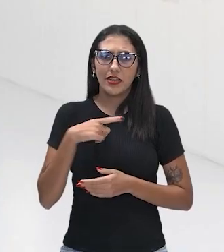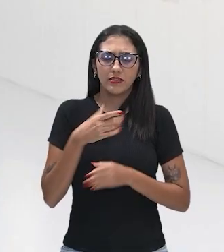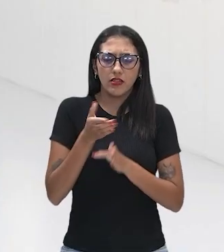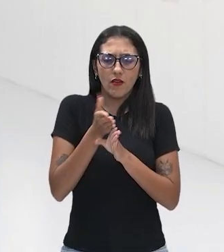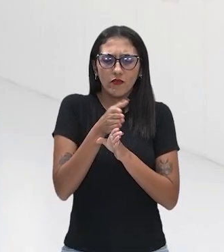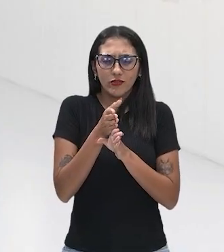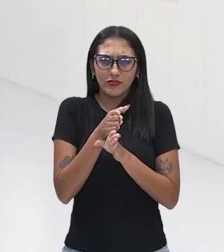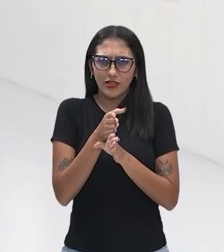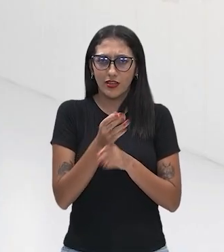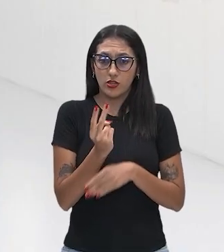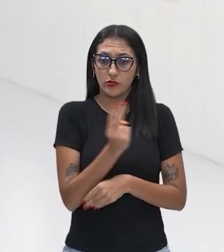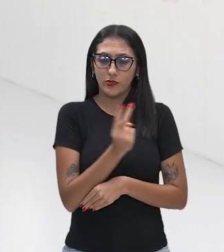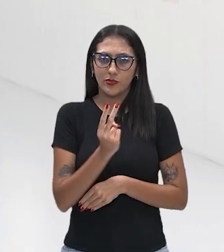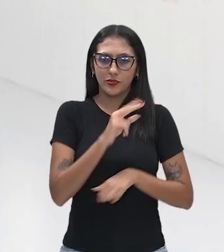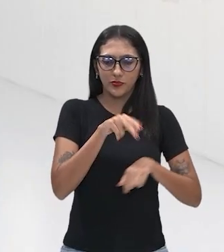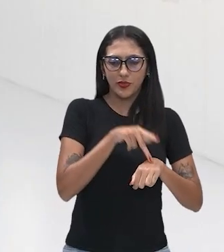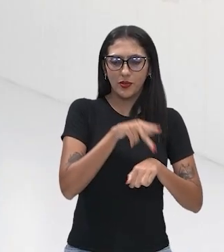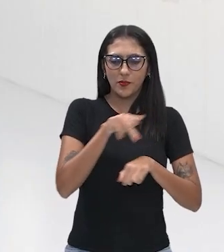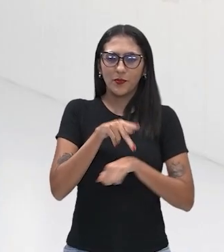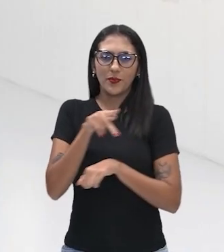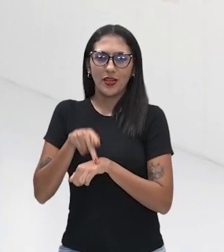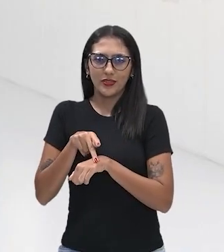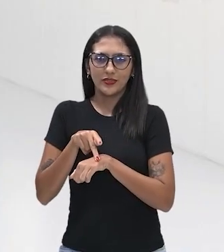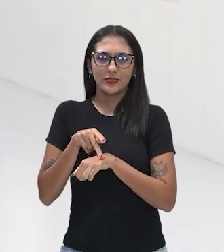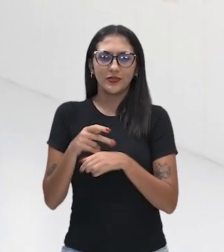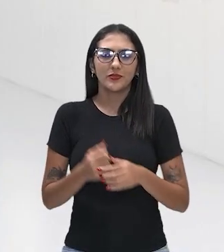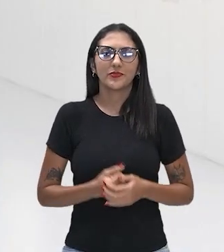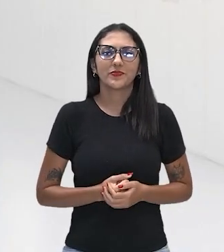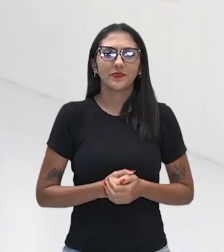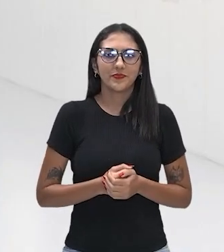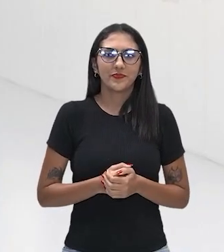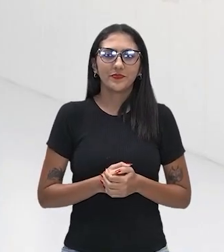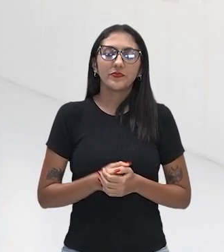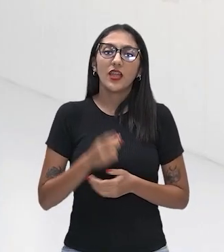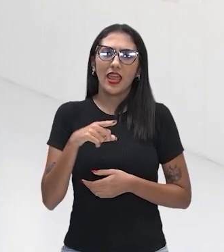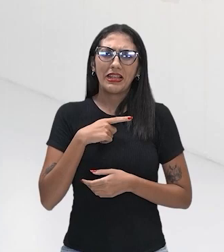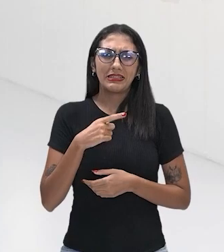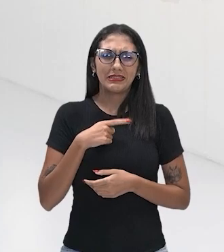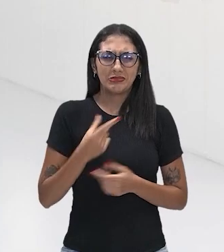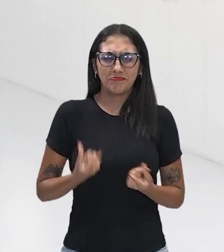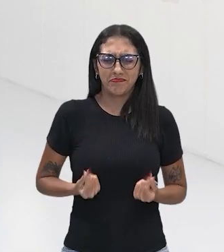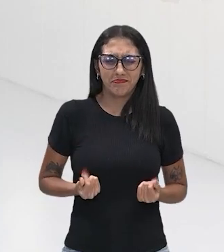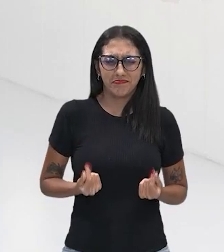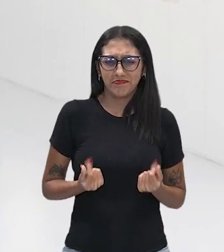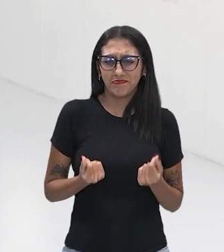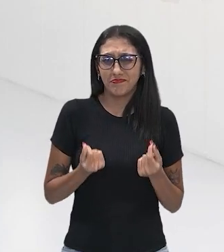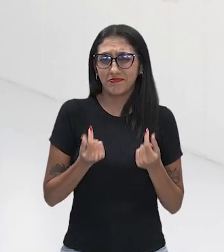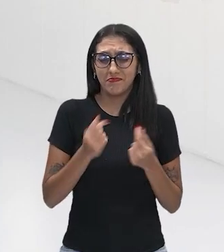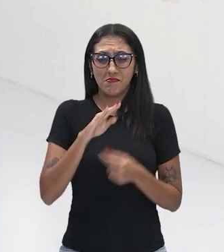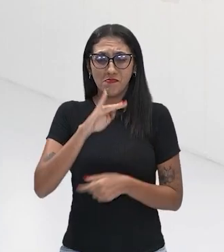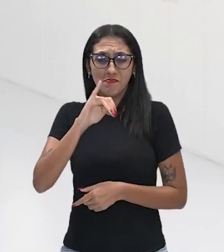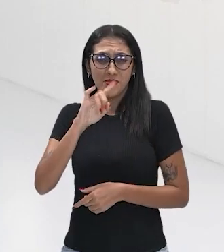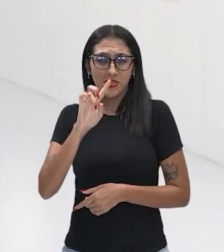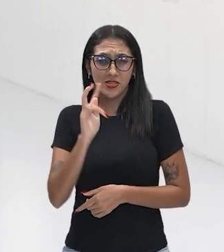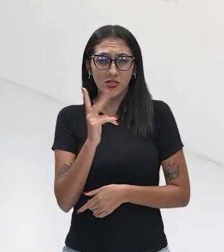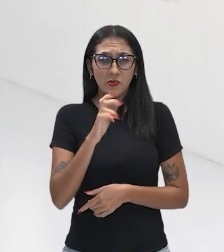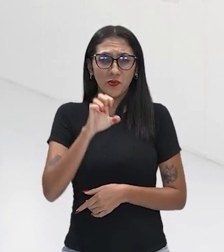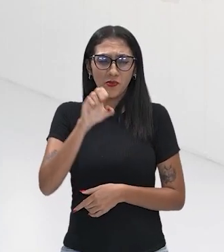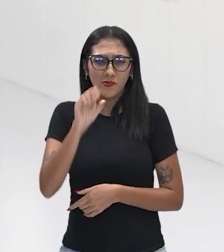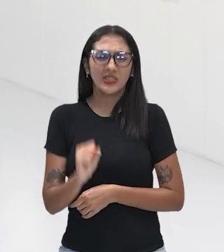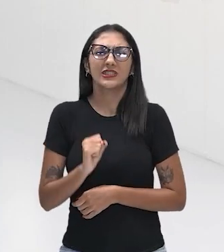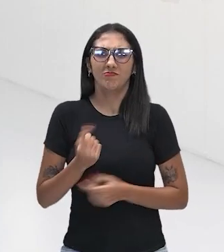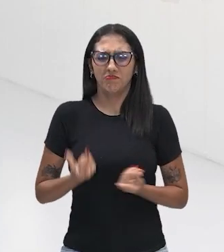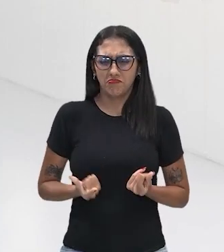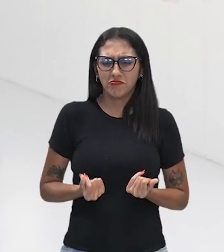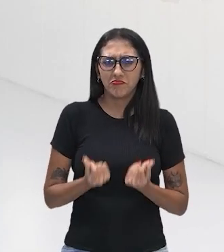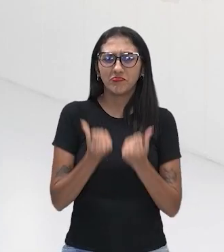2 países, tá, gente? E ele é um laboratório que custou bilhões e bilhões de reais, tá? Para você ter